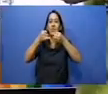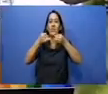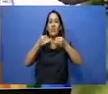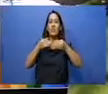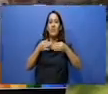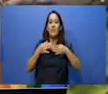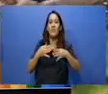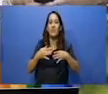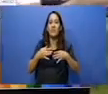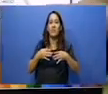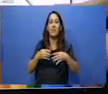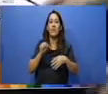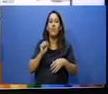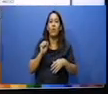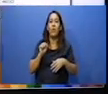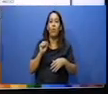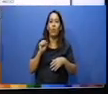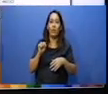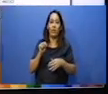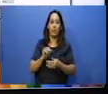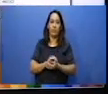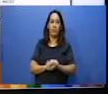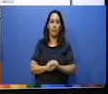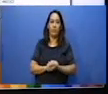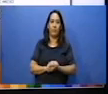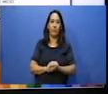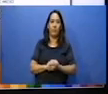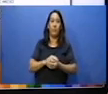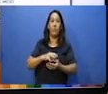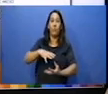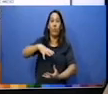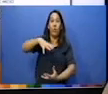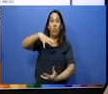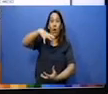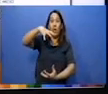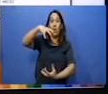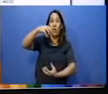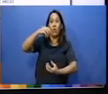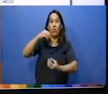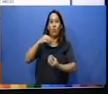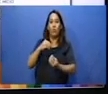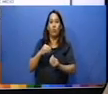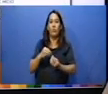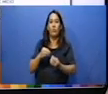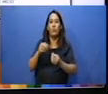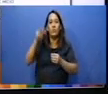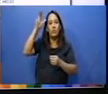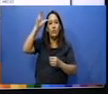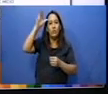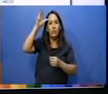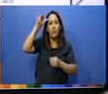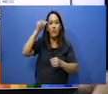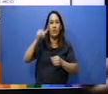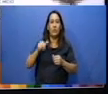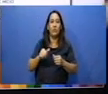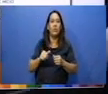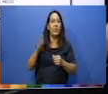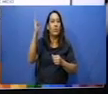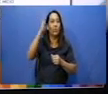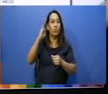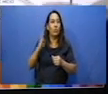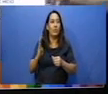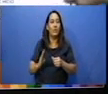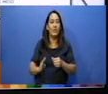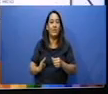Vou colocar aqui a minha colinha para a gente lembrar. Maior ovo de Páscoa decorado do mundo fica no Brasil. Então, qual que era